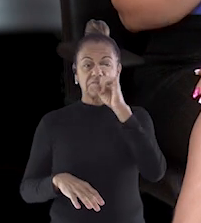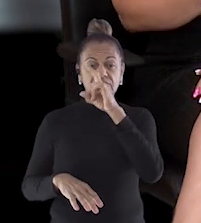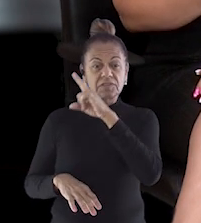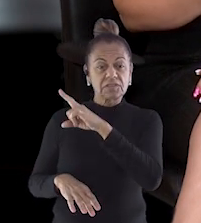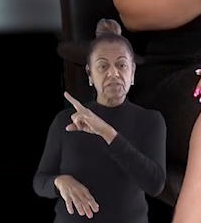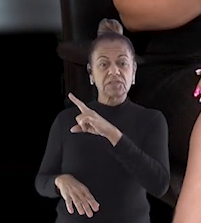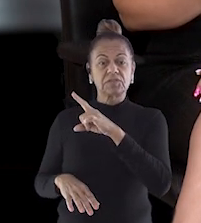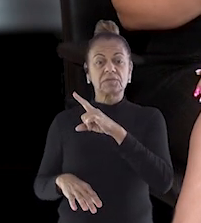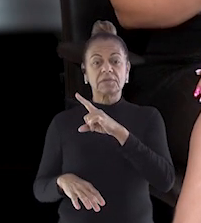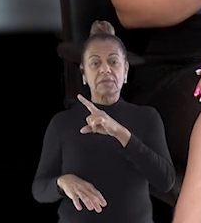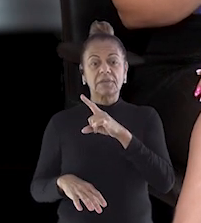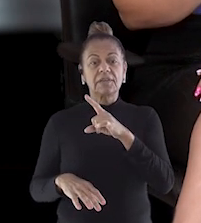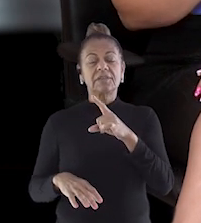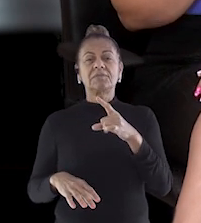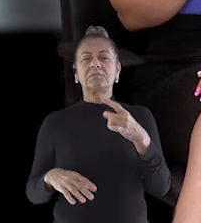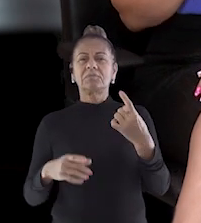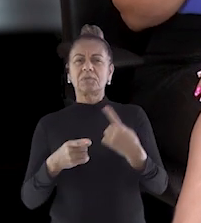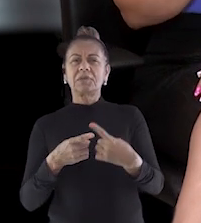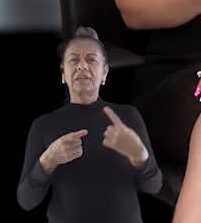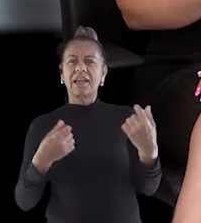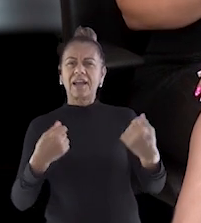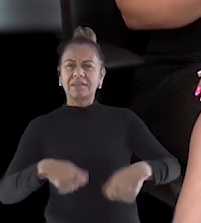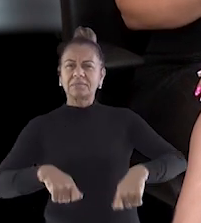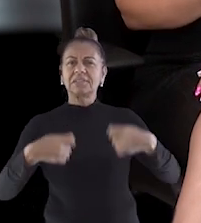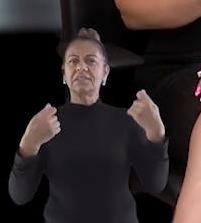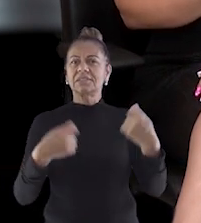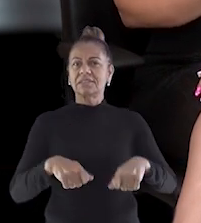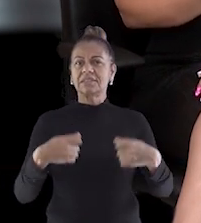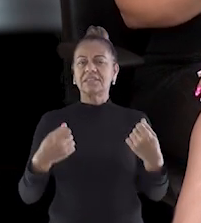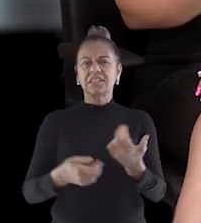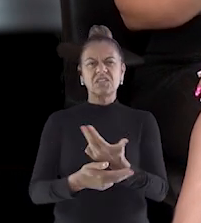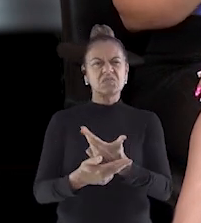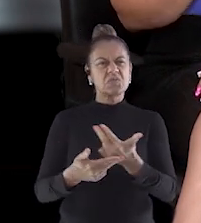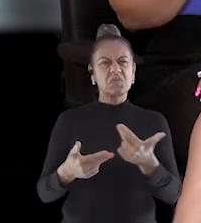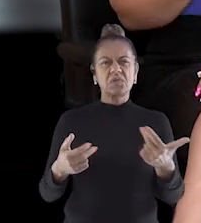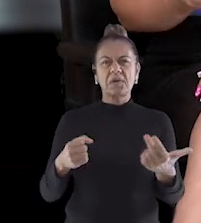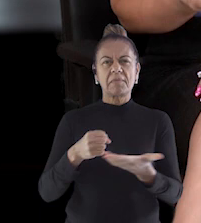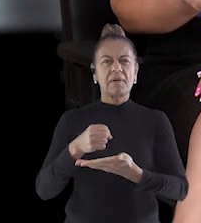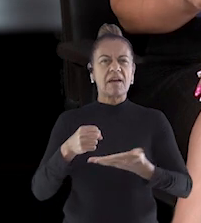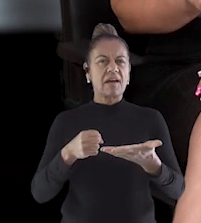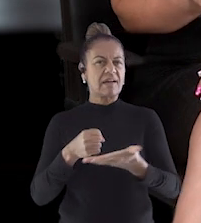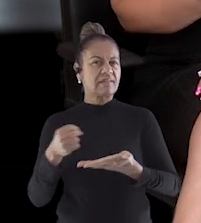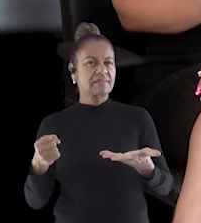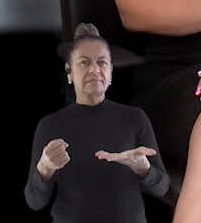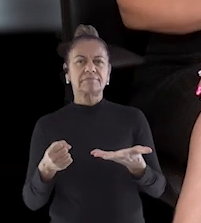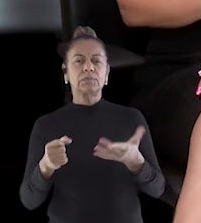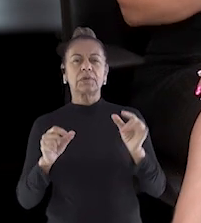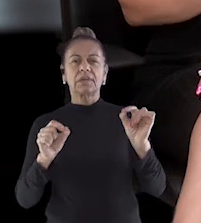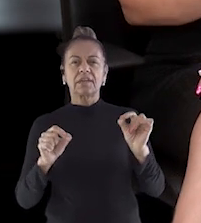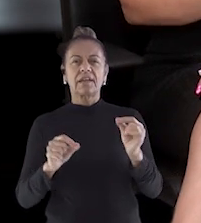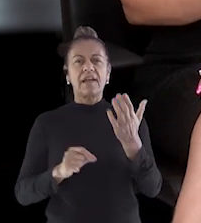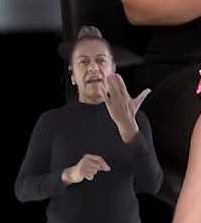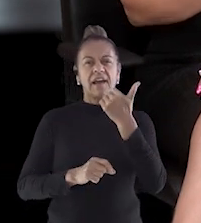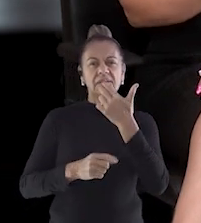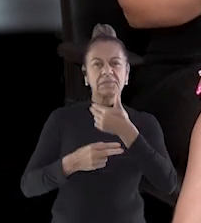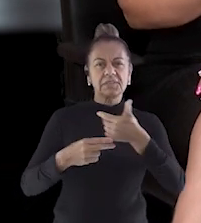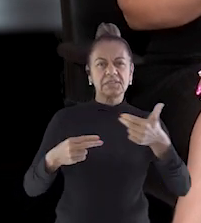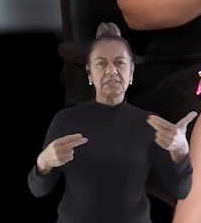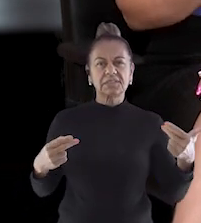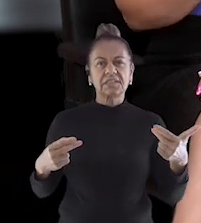infância atribulada pelas necessidades básicas, como alimentação,